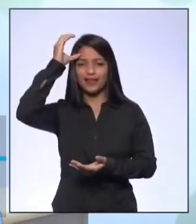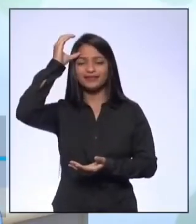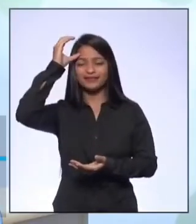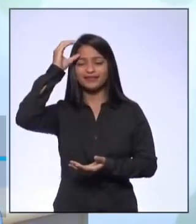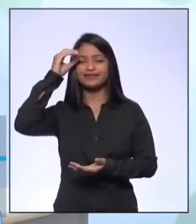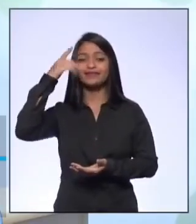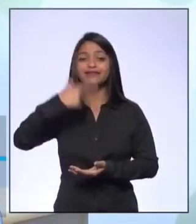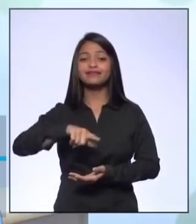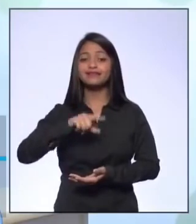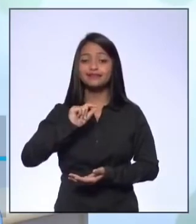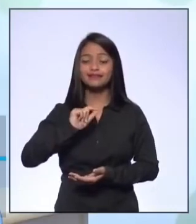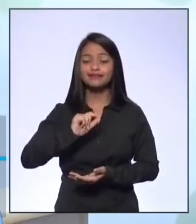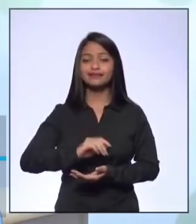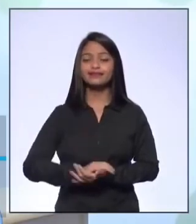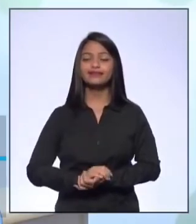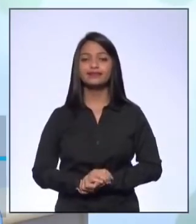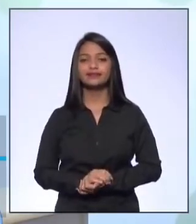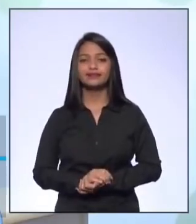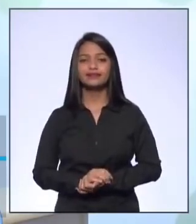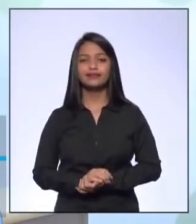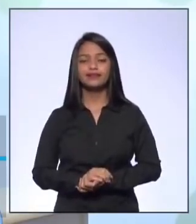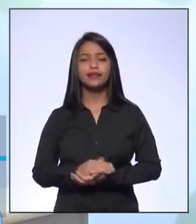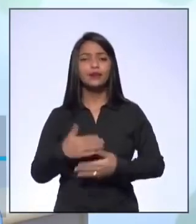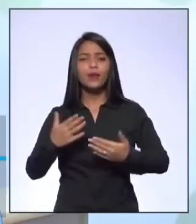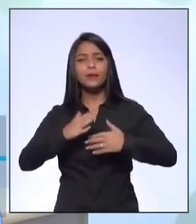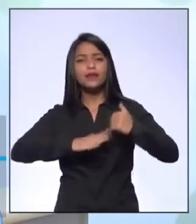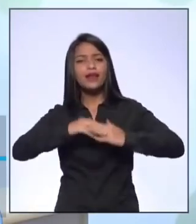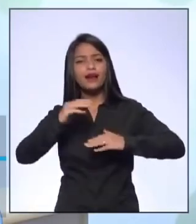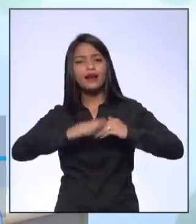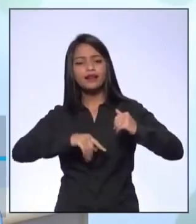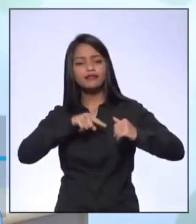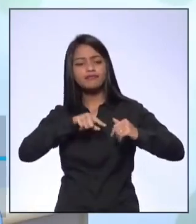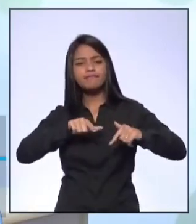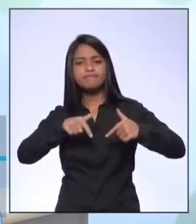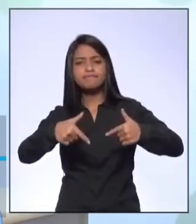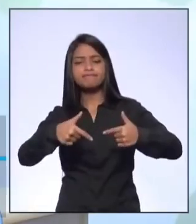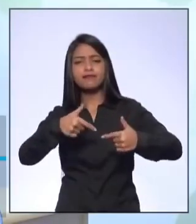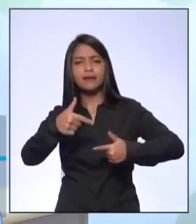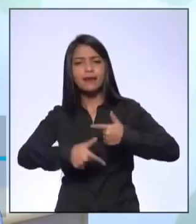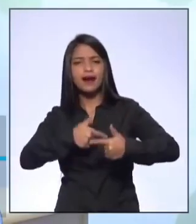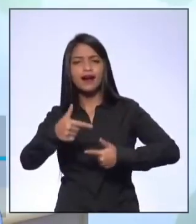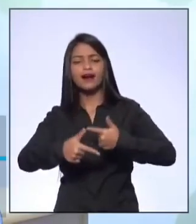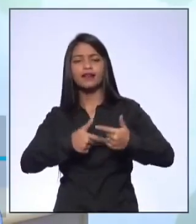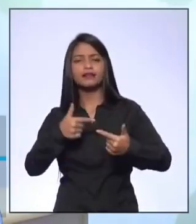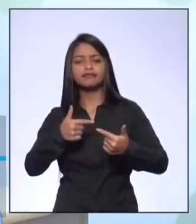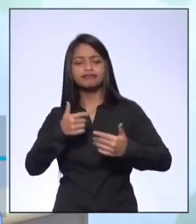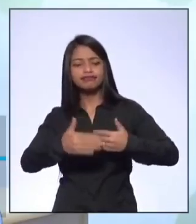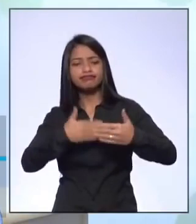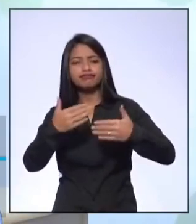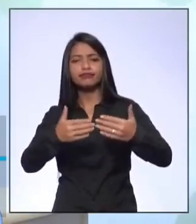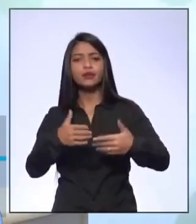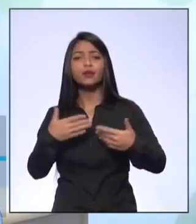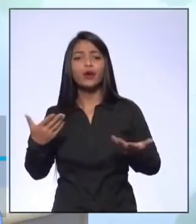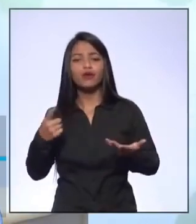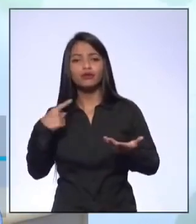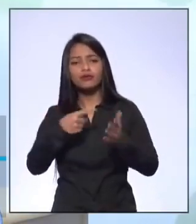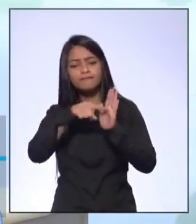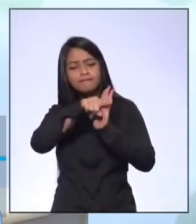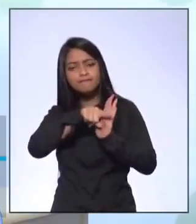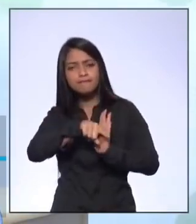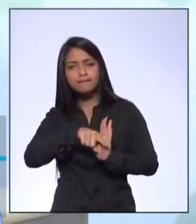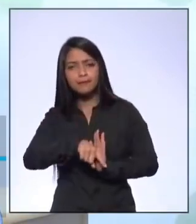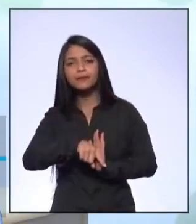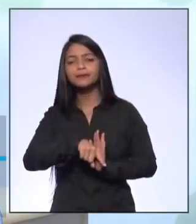claro, as habilidades que estão sendo mobilizadas, trabalhadas, desenvolvidas